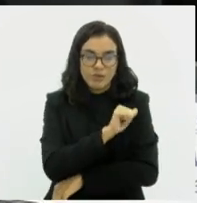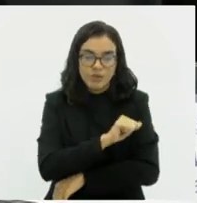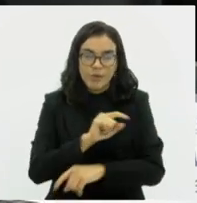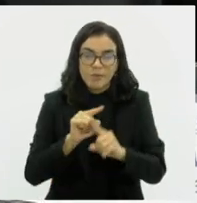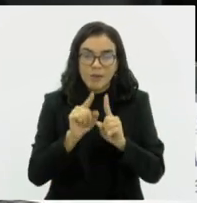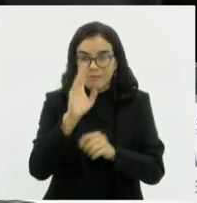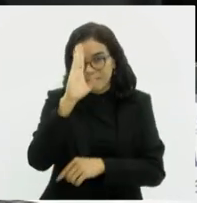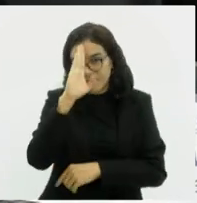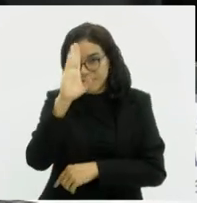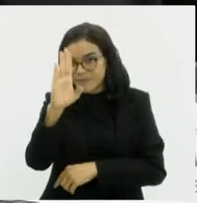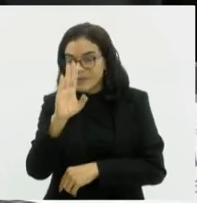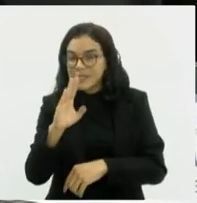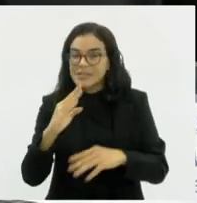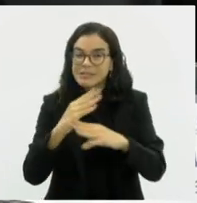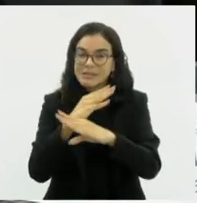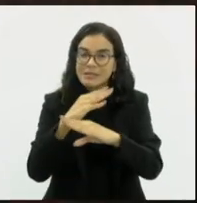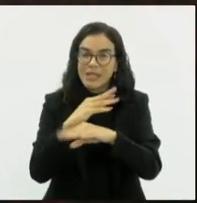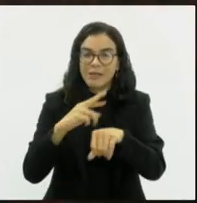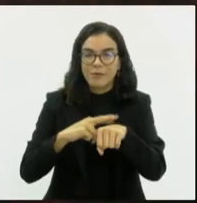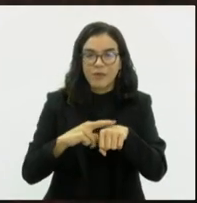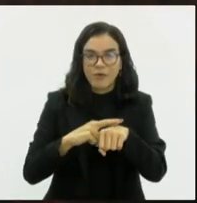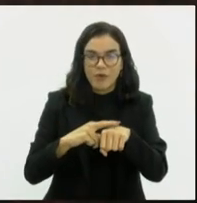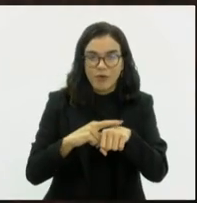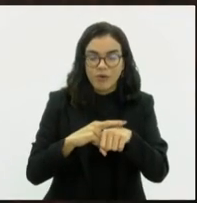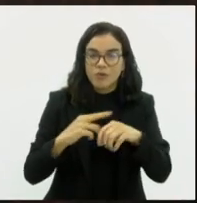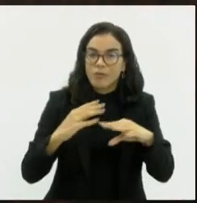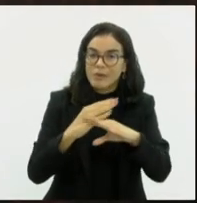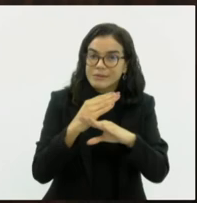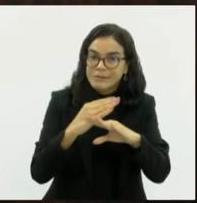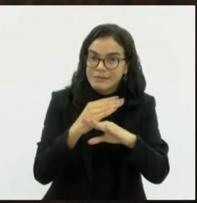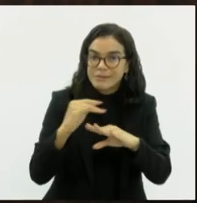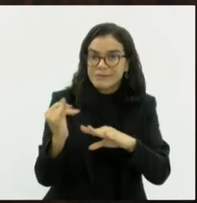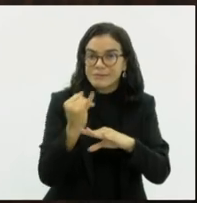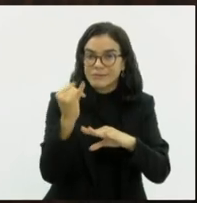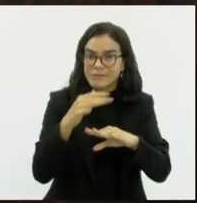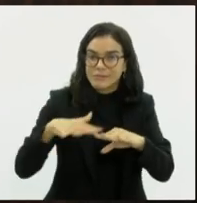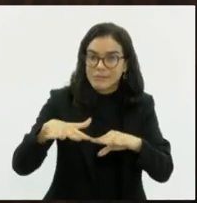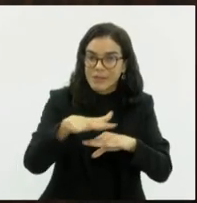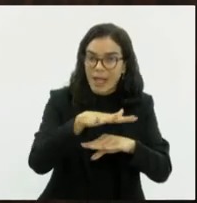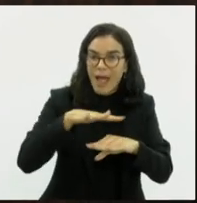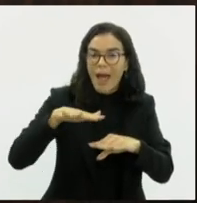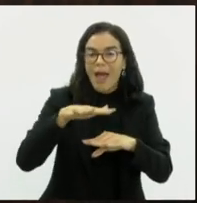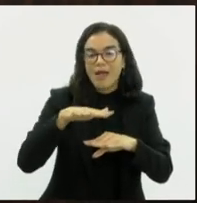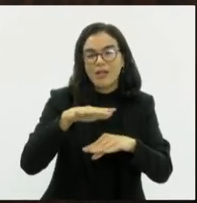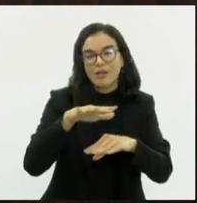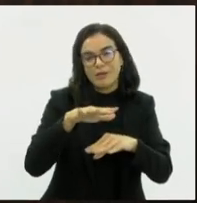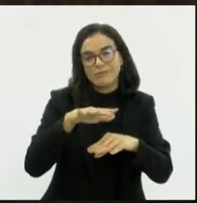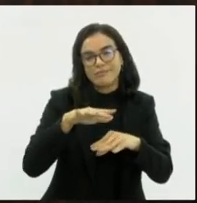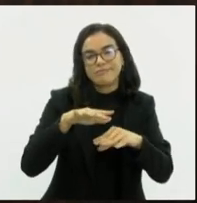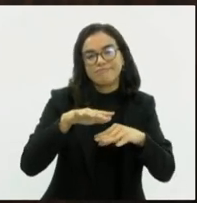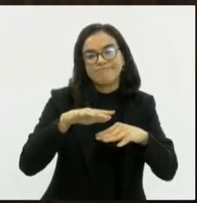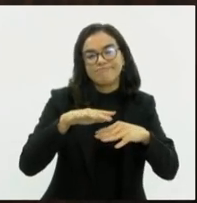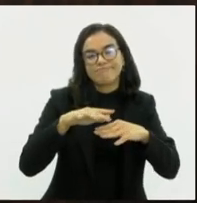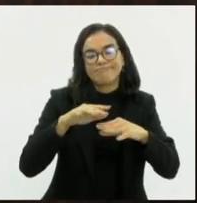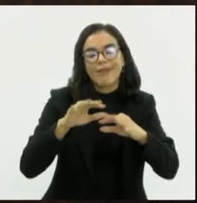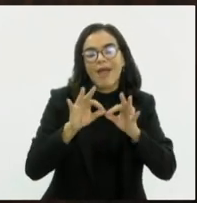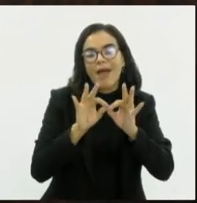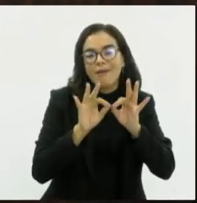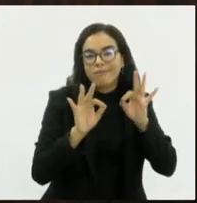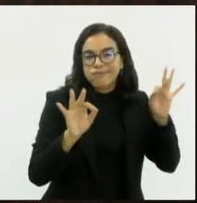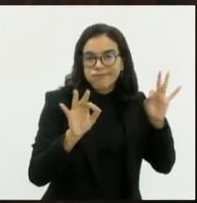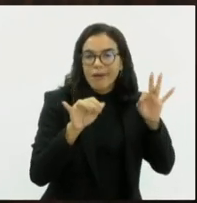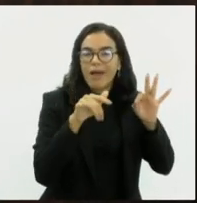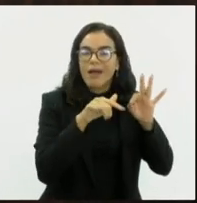nossa valorosa cidade de Belfor Roxo, uma das cidades mais importantes da região metropolitana, mas uma cidade